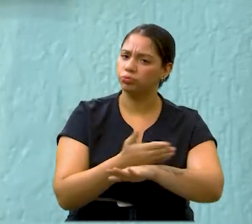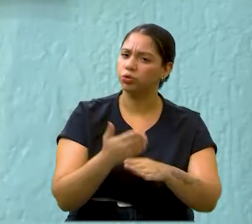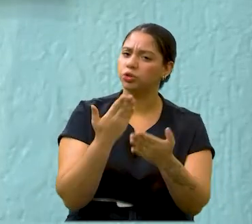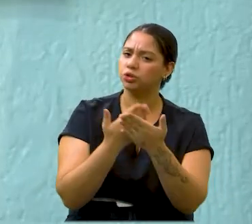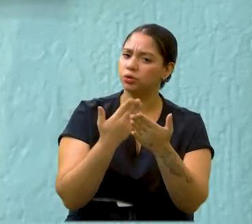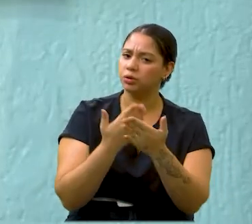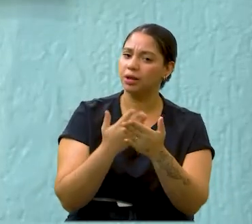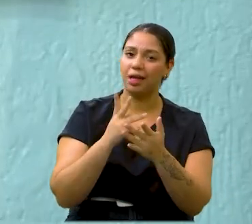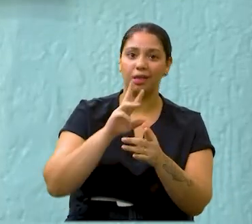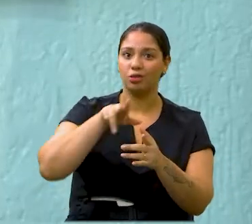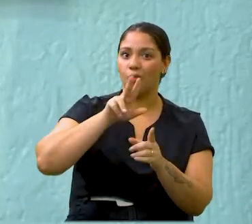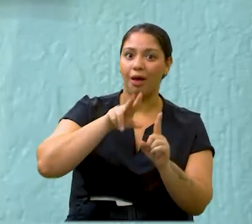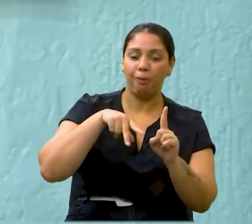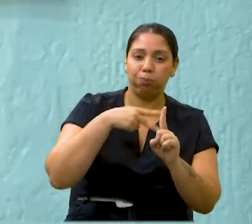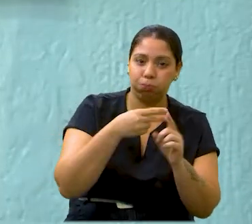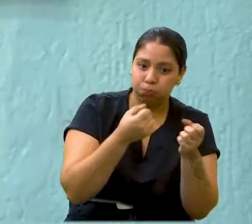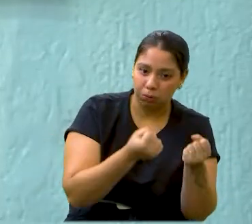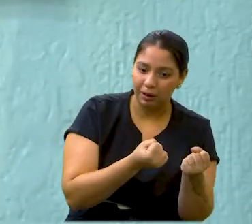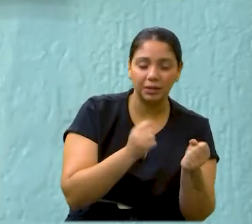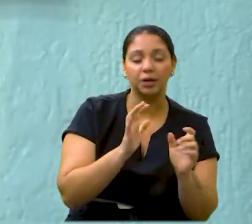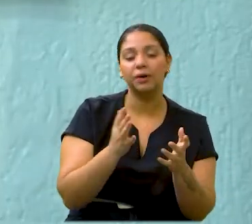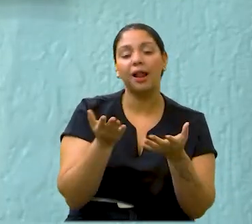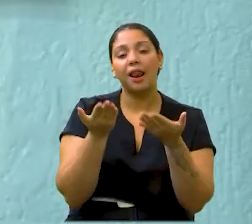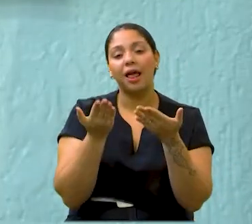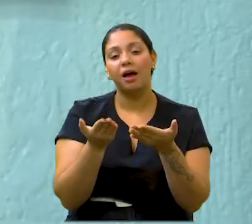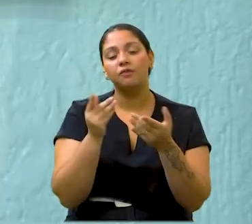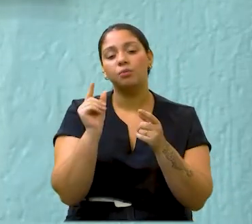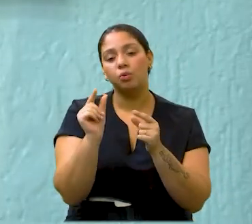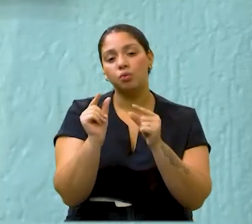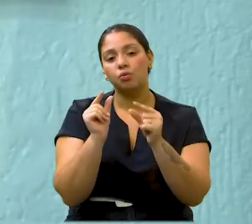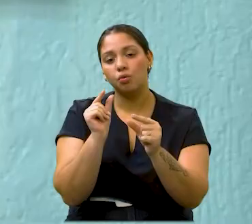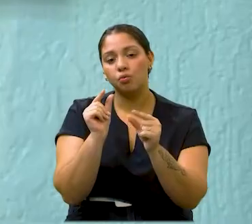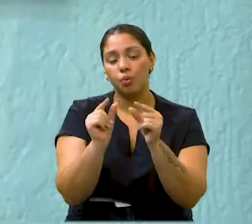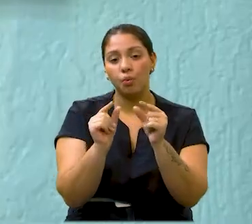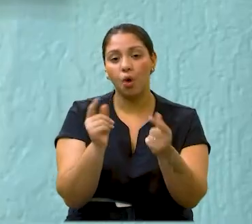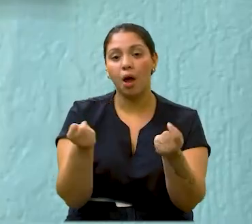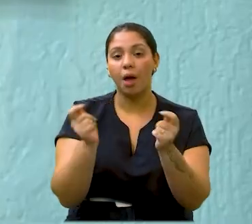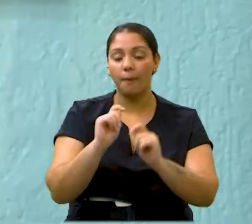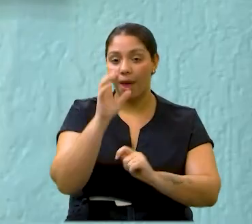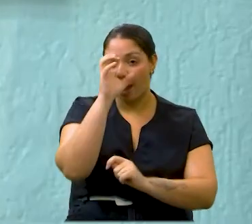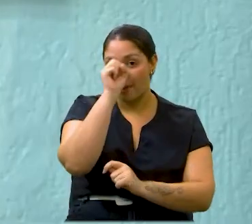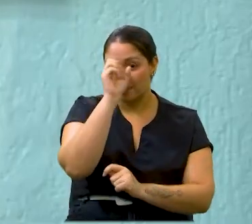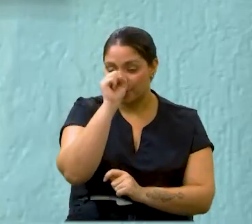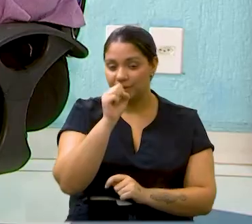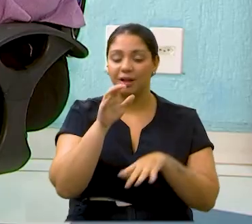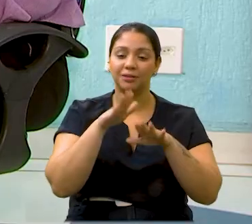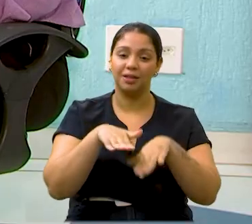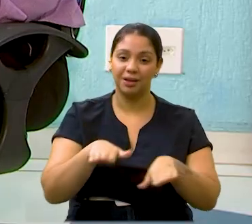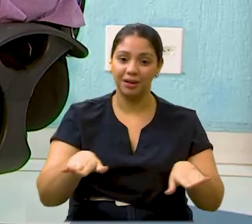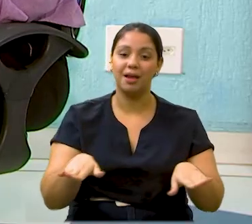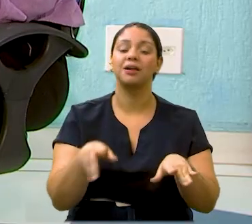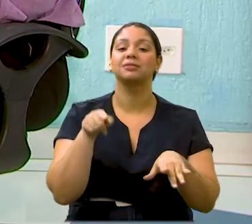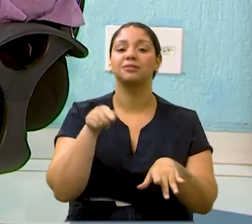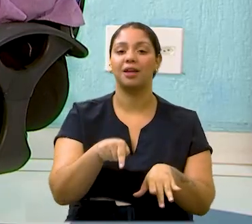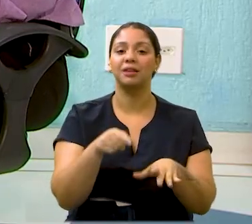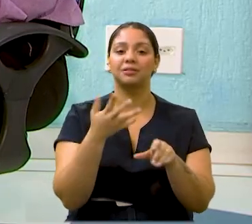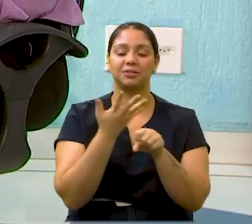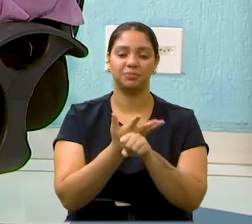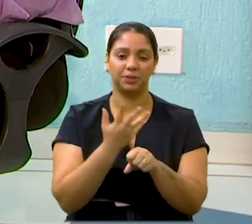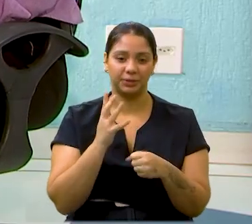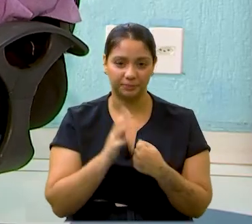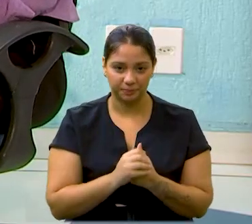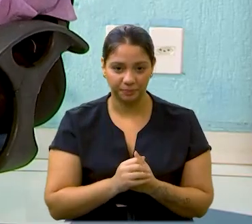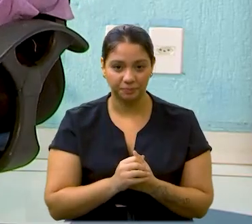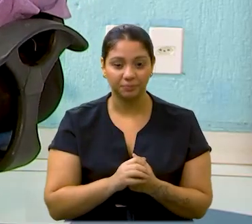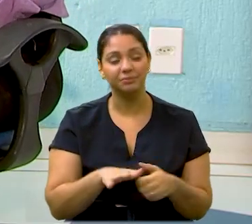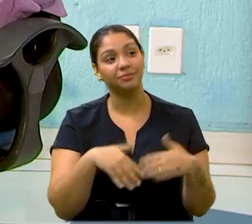sem sobrecarga, conseguimos desenvolver aí a capacidade do aprendizado da criança na matéria. Bom, e